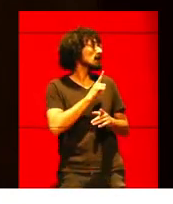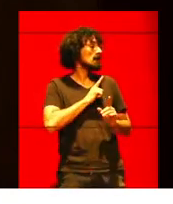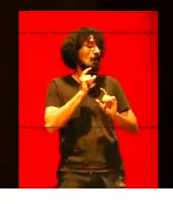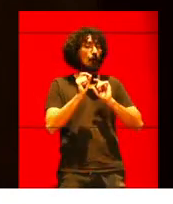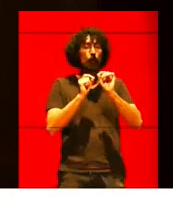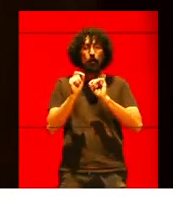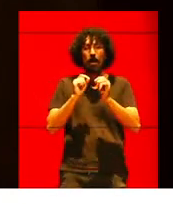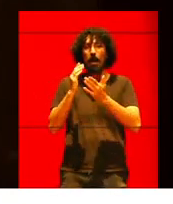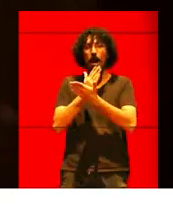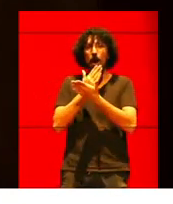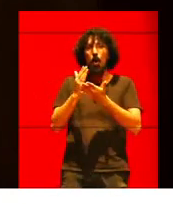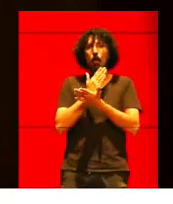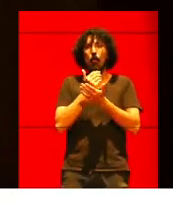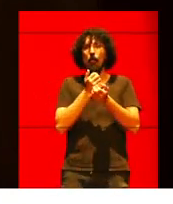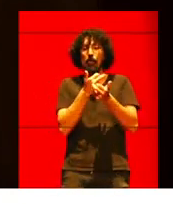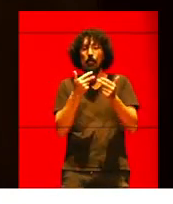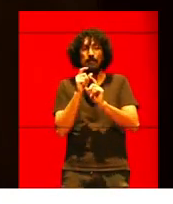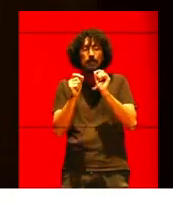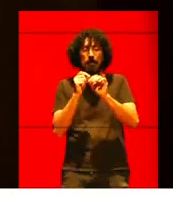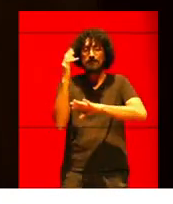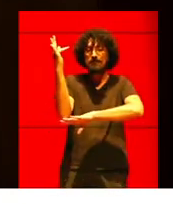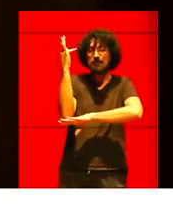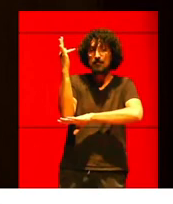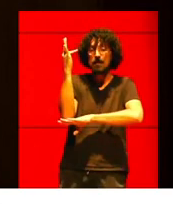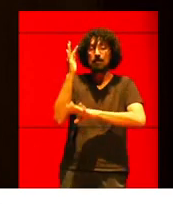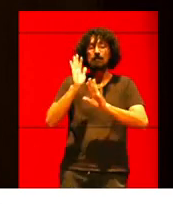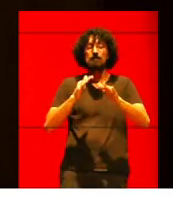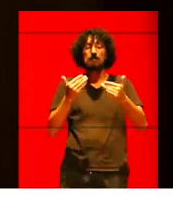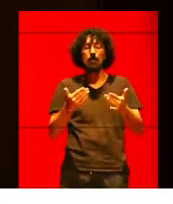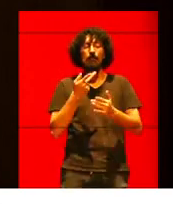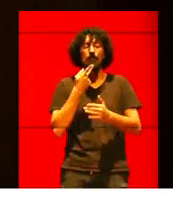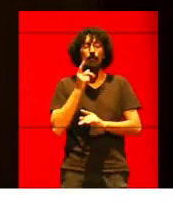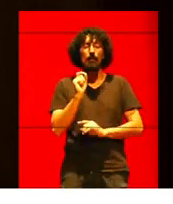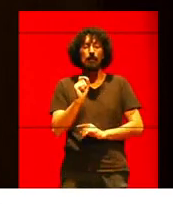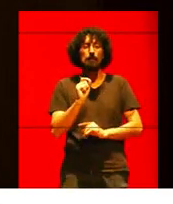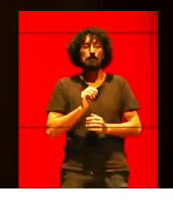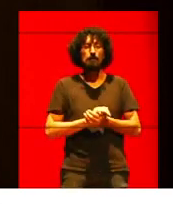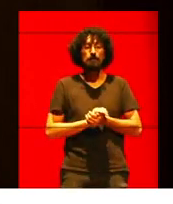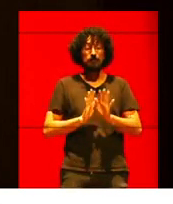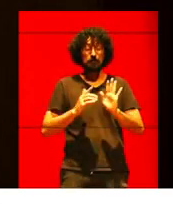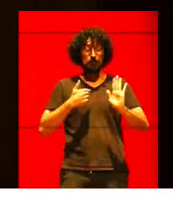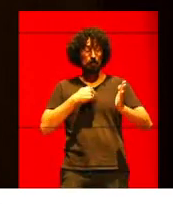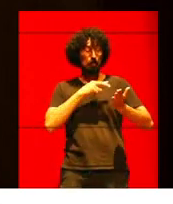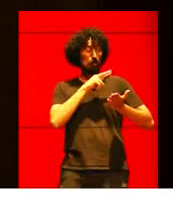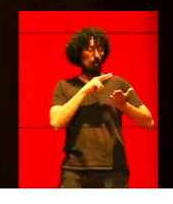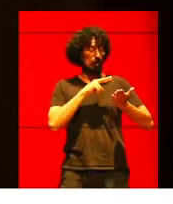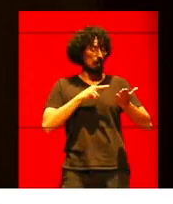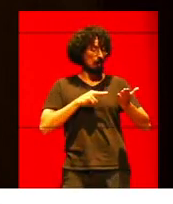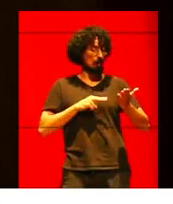obra, é chato porque fica querendo se aparecer. Aí ele diz assim, eu tô lendo,